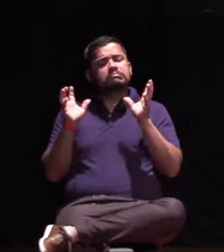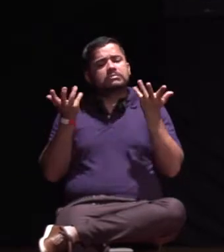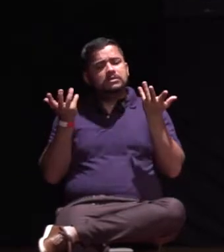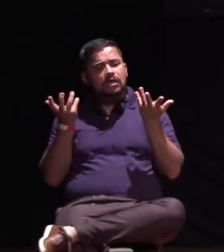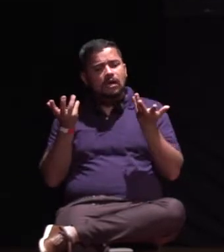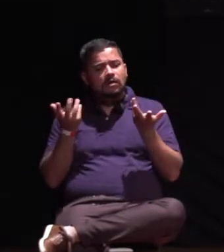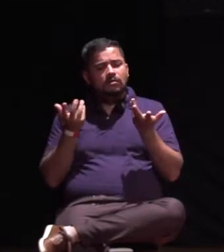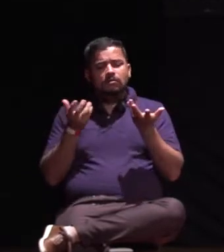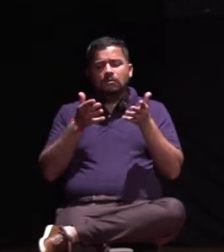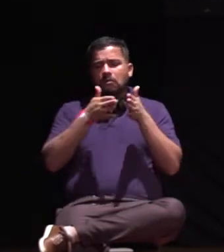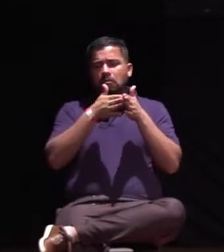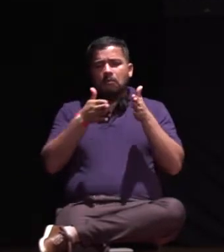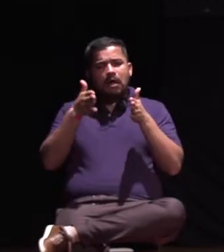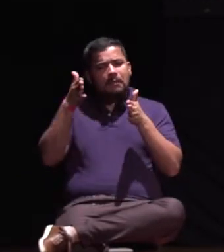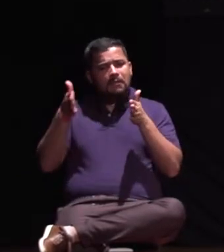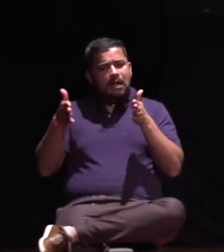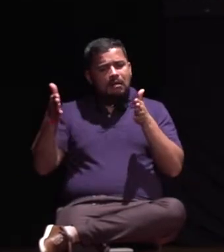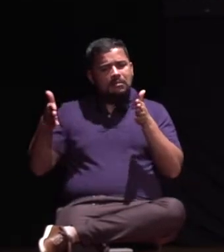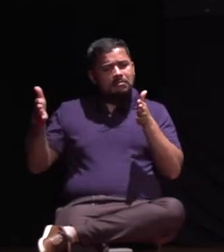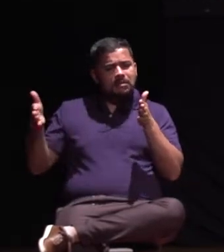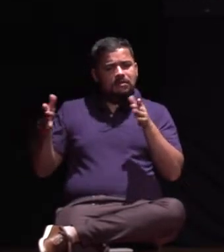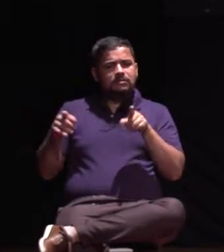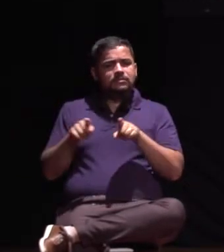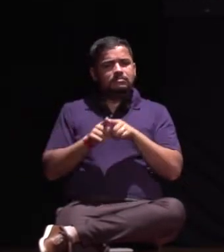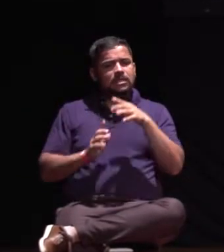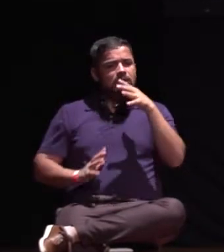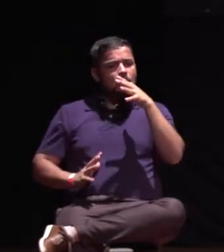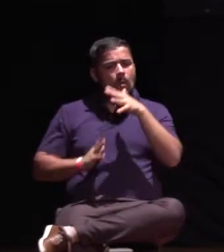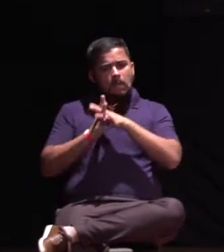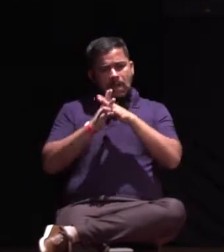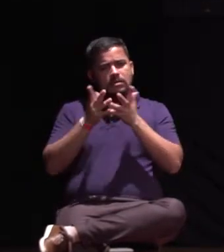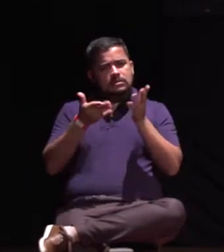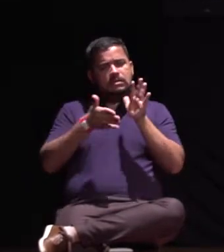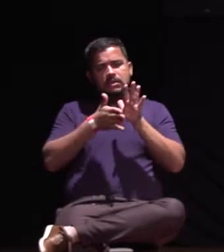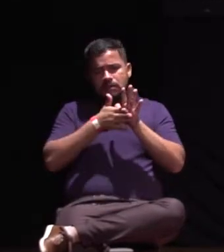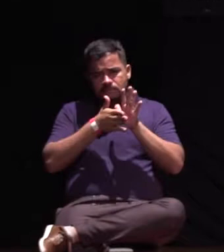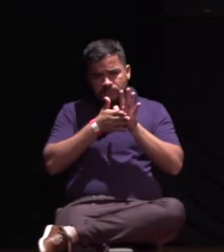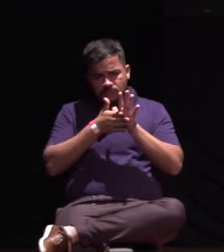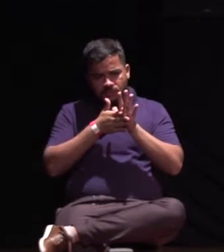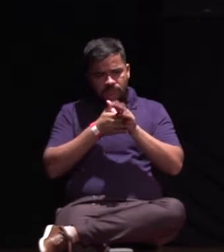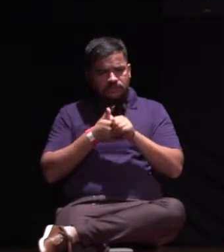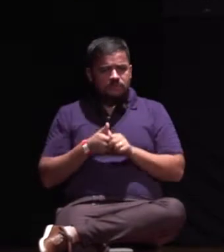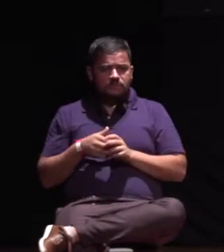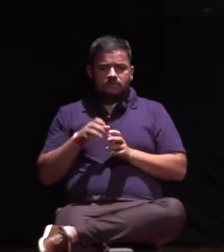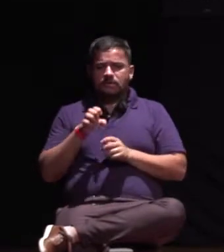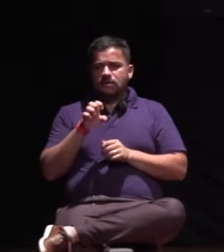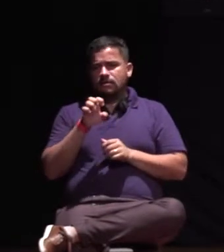lugar da cena, e rompendo com ele, né, nessa proposta, por exemplo, do exhibition, né,